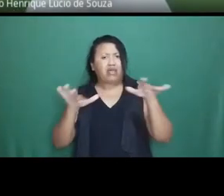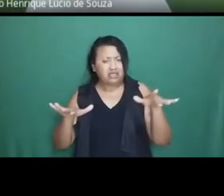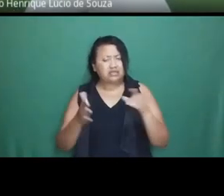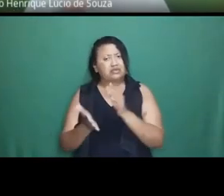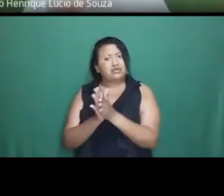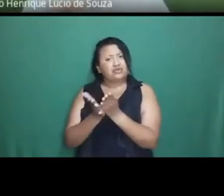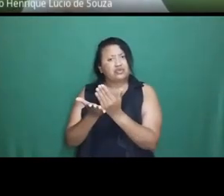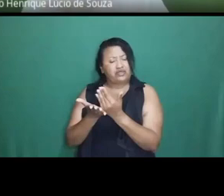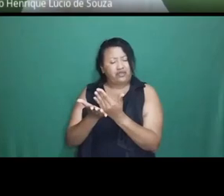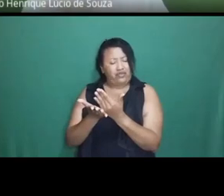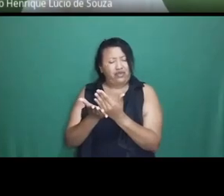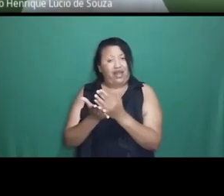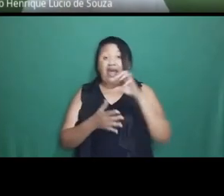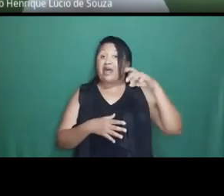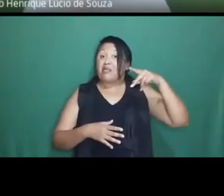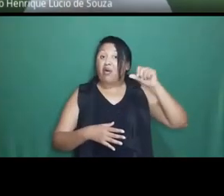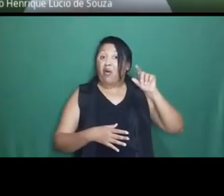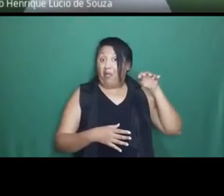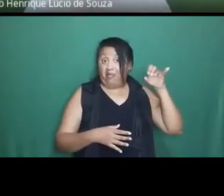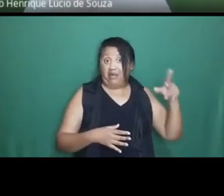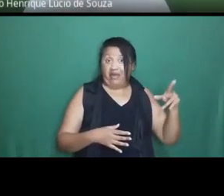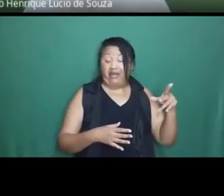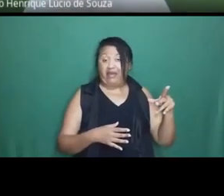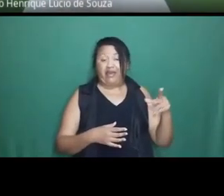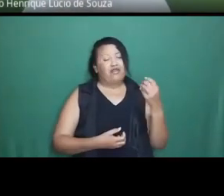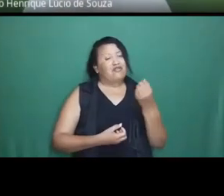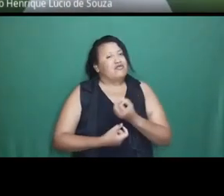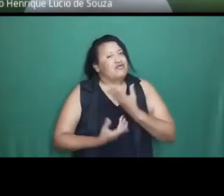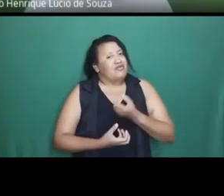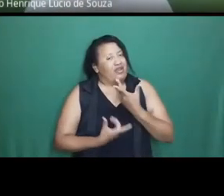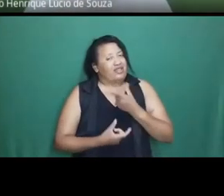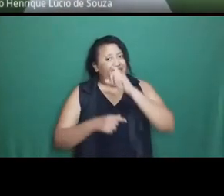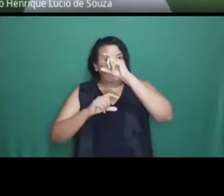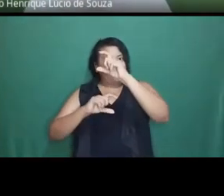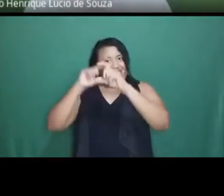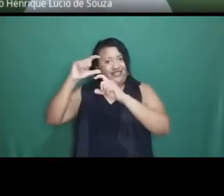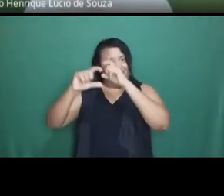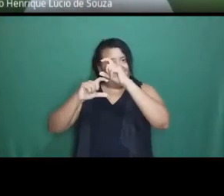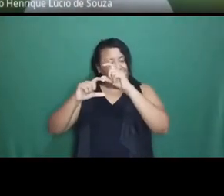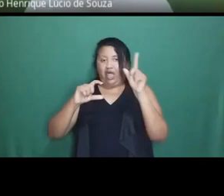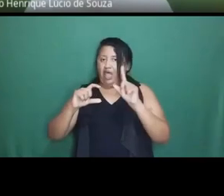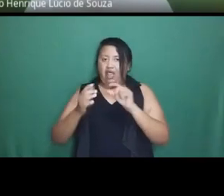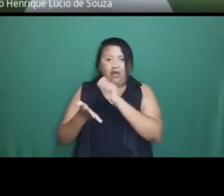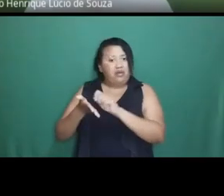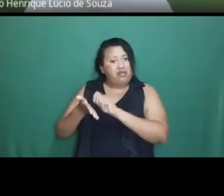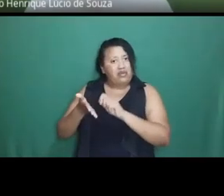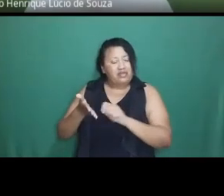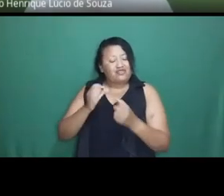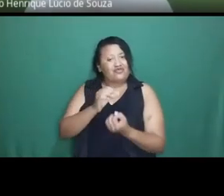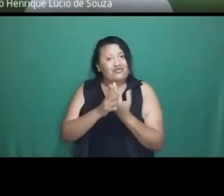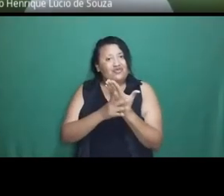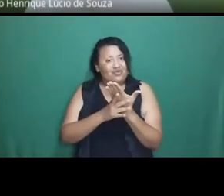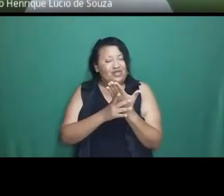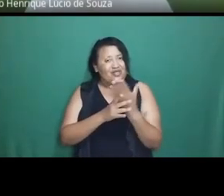epopeia o poema épico é uma história que eu tava diversas em vez de prova sua origem remoto